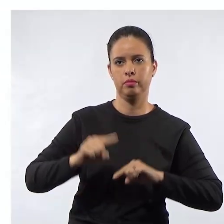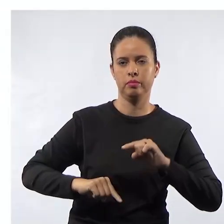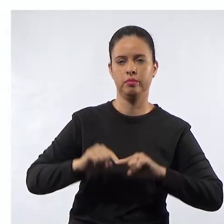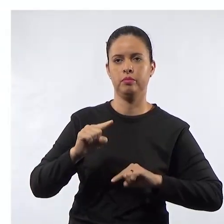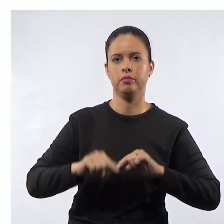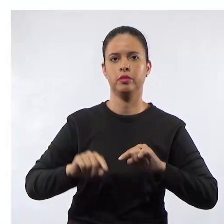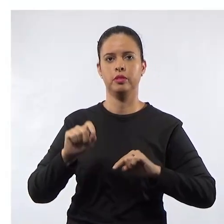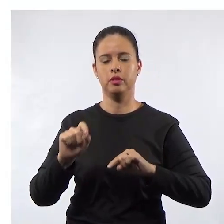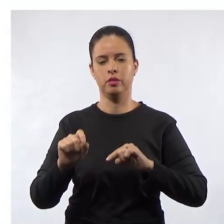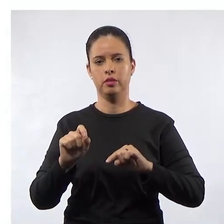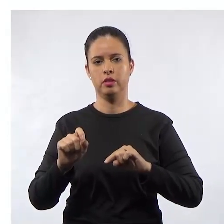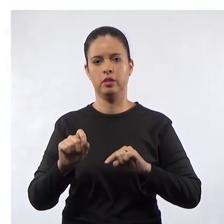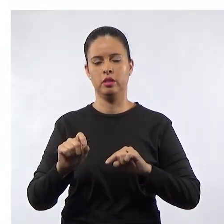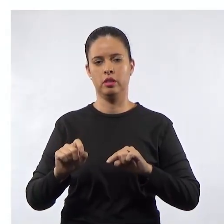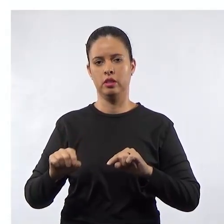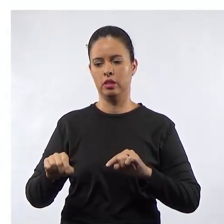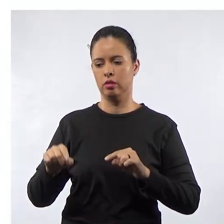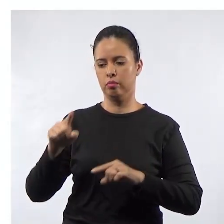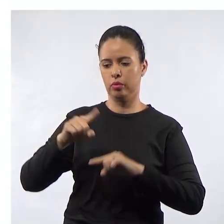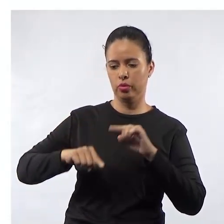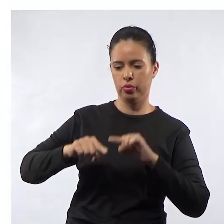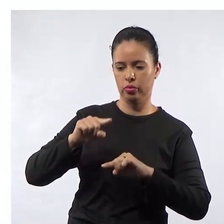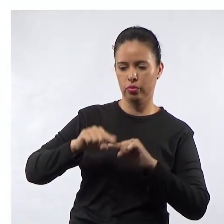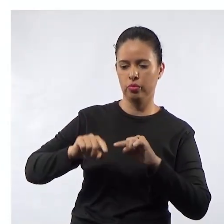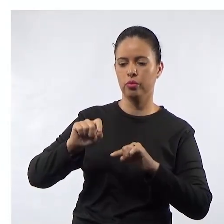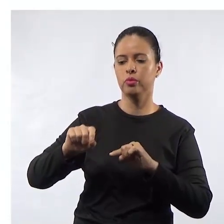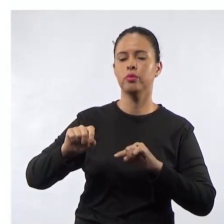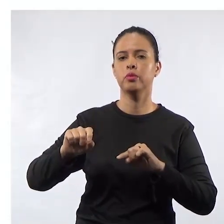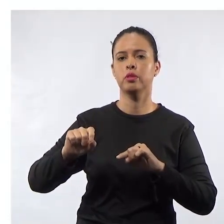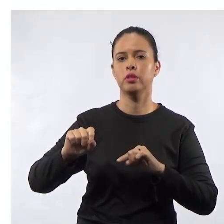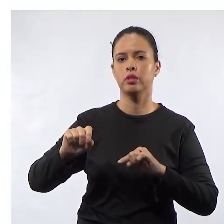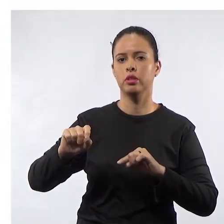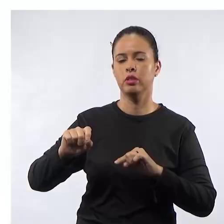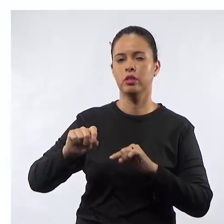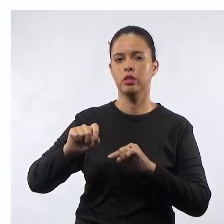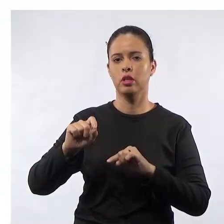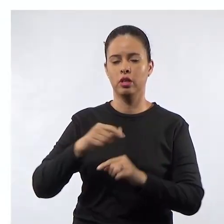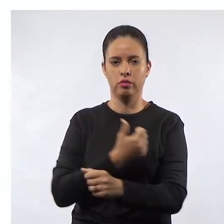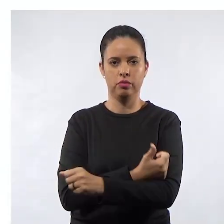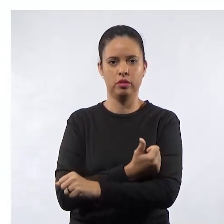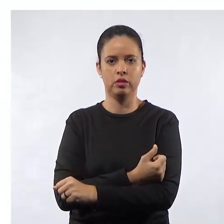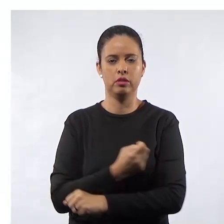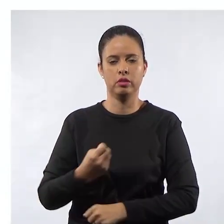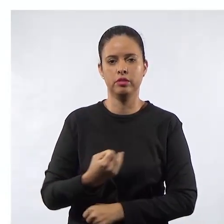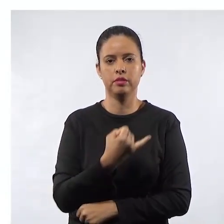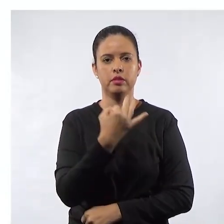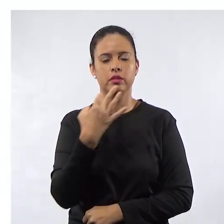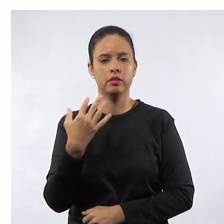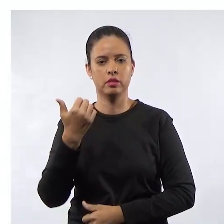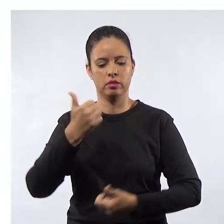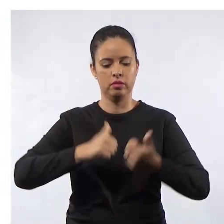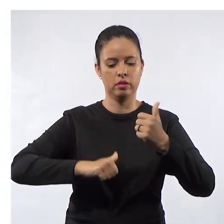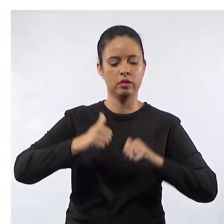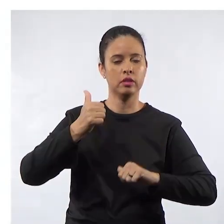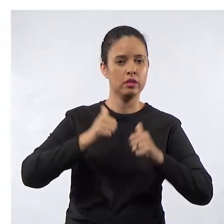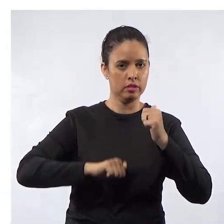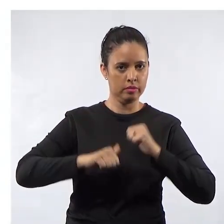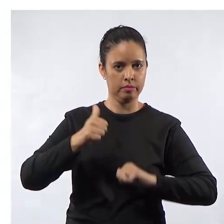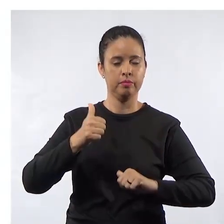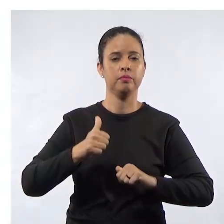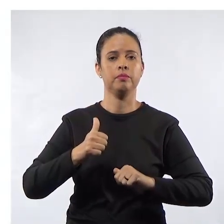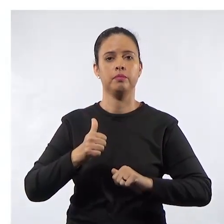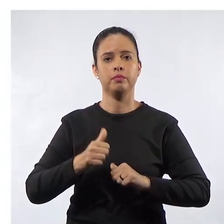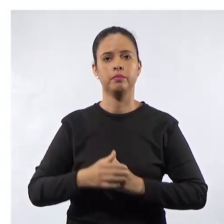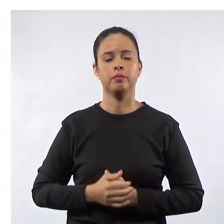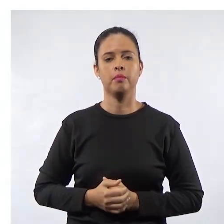da função econômica específica acarreta o vício de quantidade ou de qualidade por inadequação,